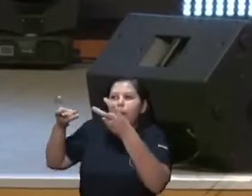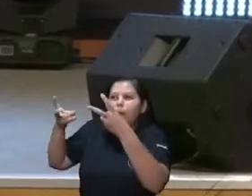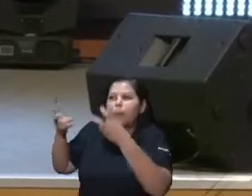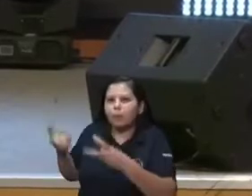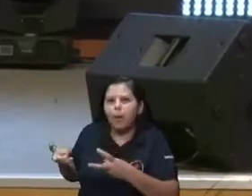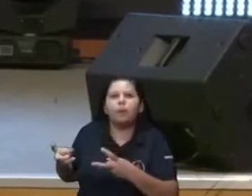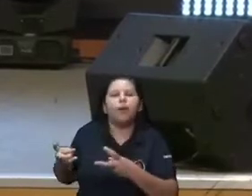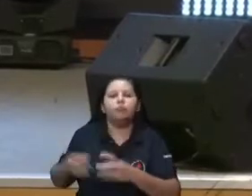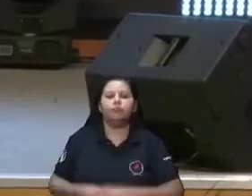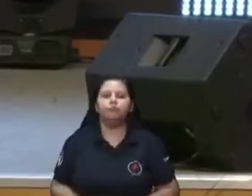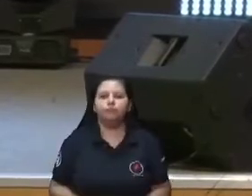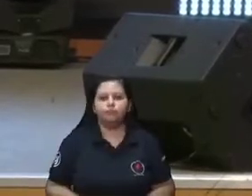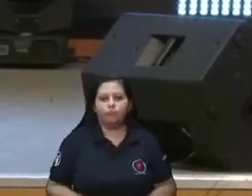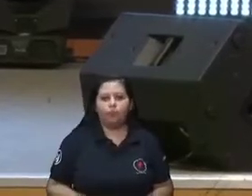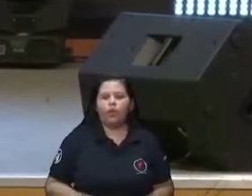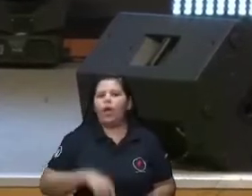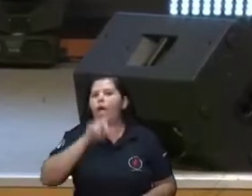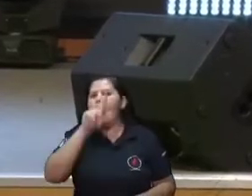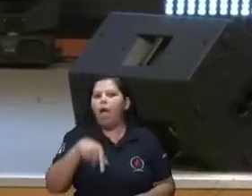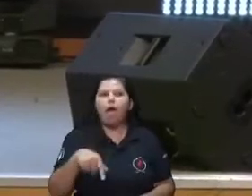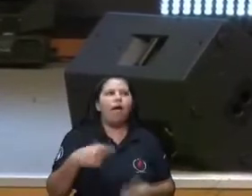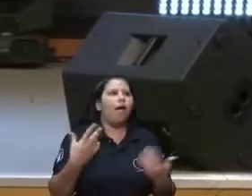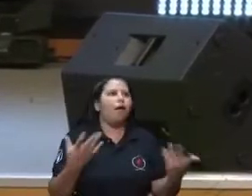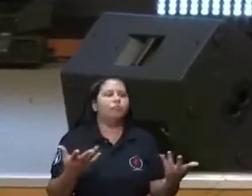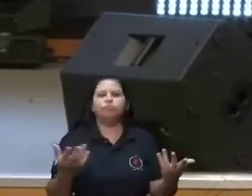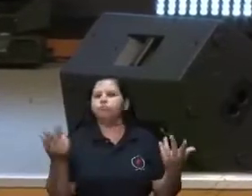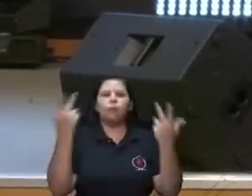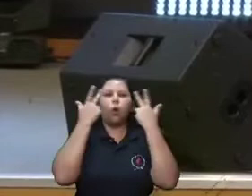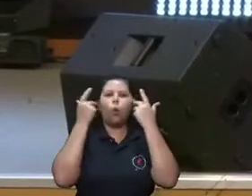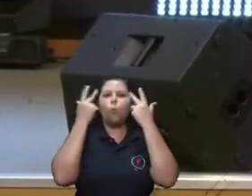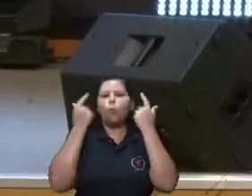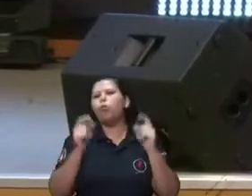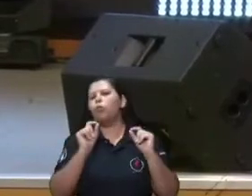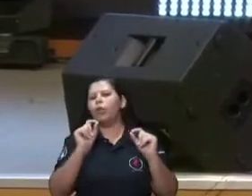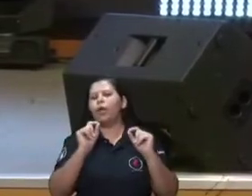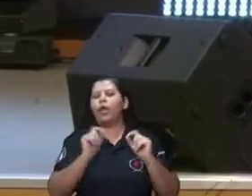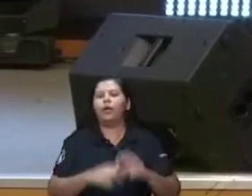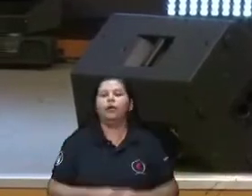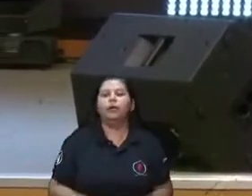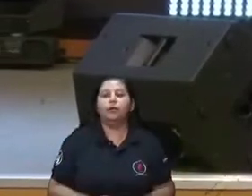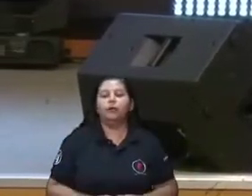É muito comum que quem olhe para o nosso futuro